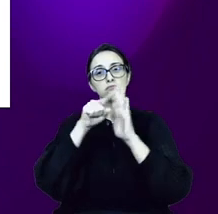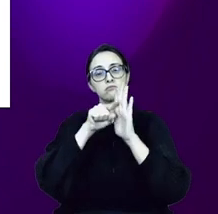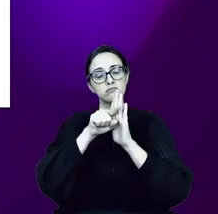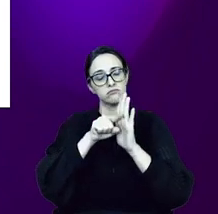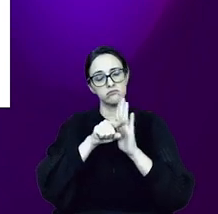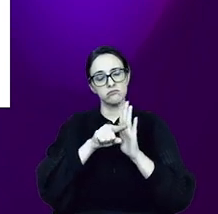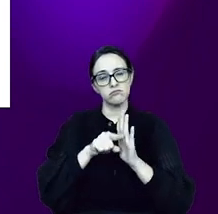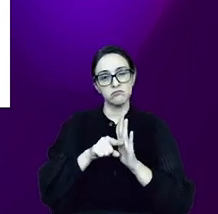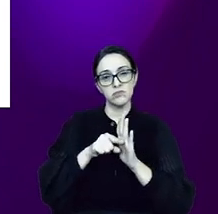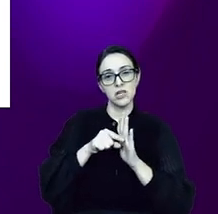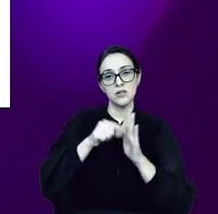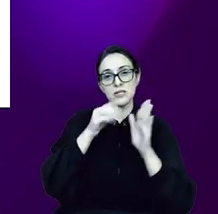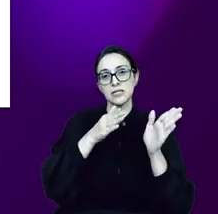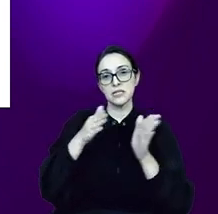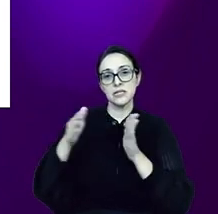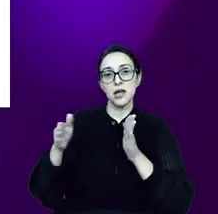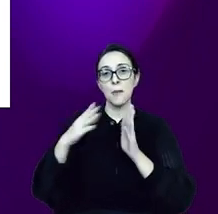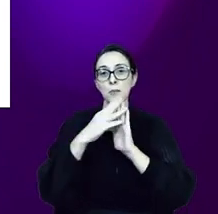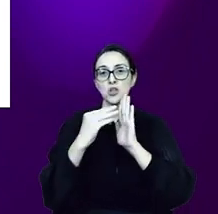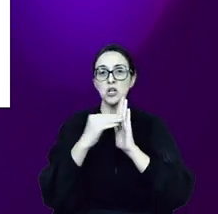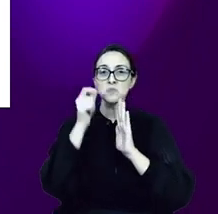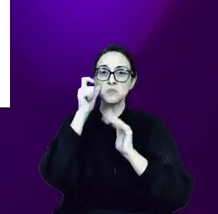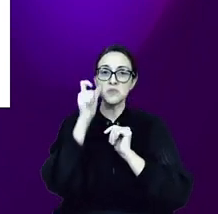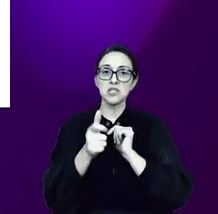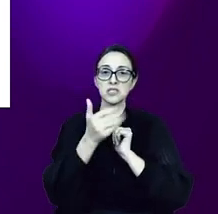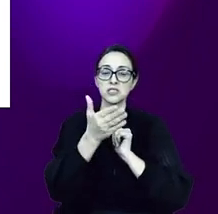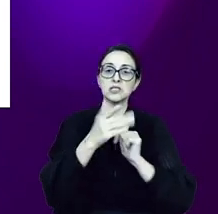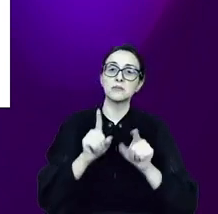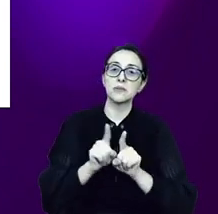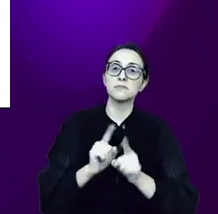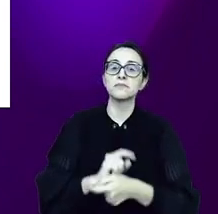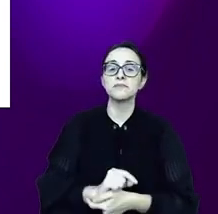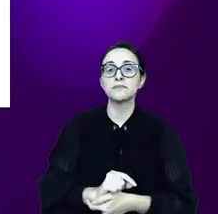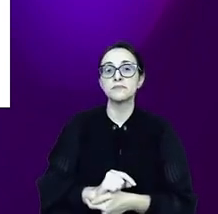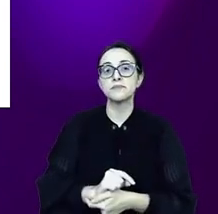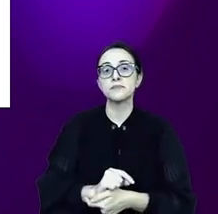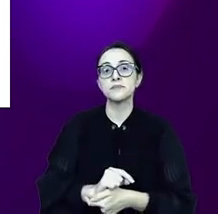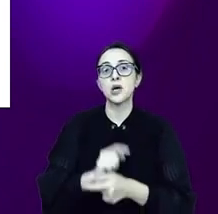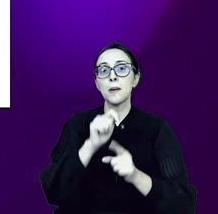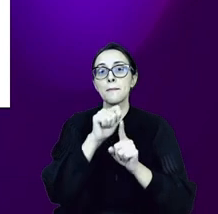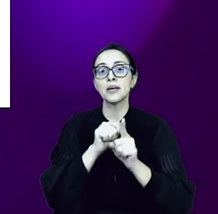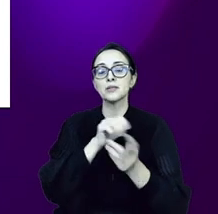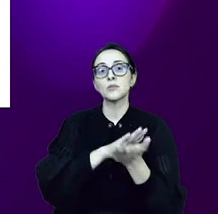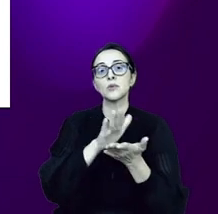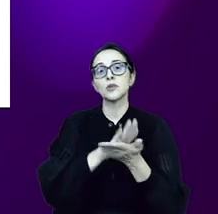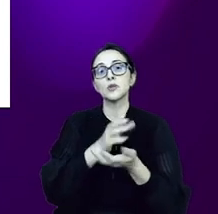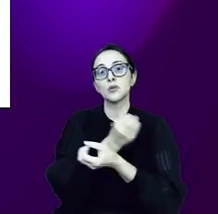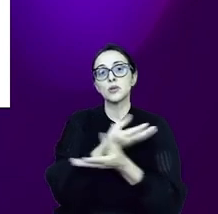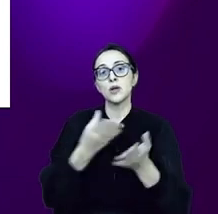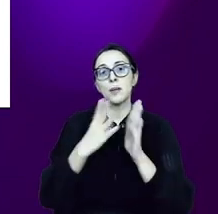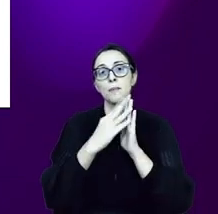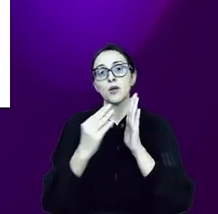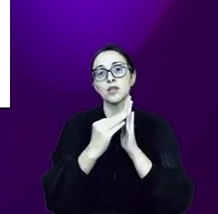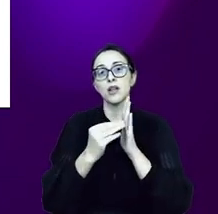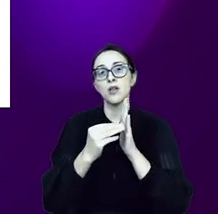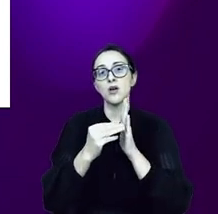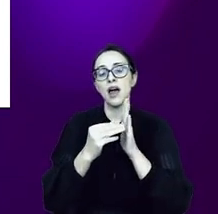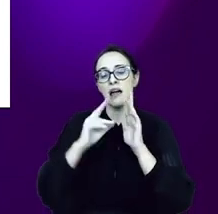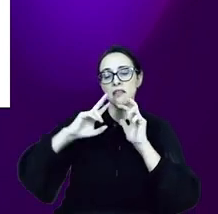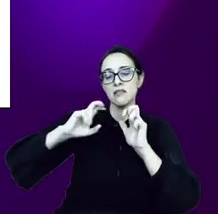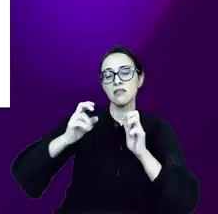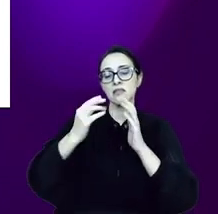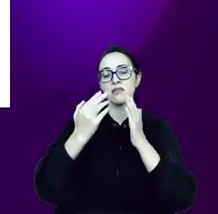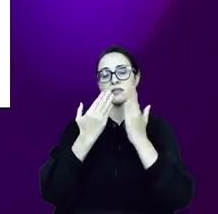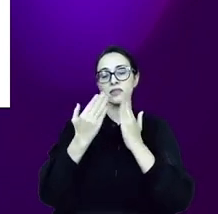sistêmica de trauma, parece ser um modelo bem interessante. Há cerca de 1 mês, nós publicamos também esse modelo, essa meta-análise com a discussão